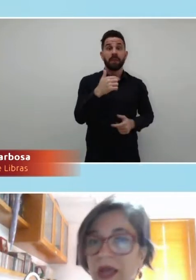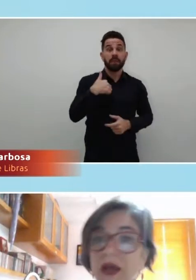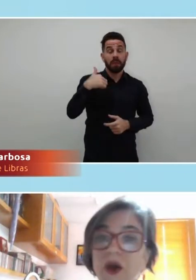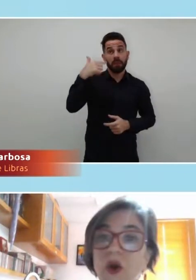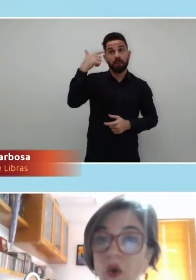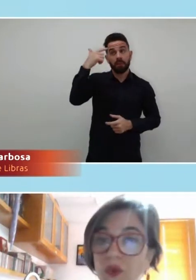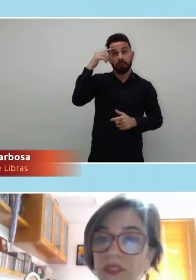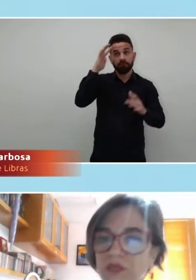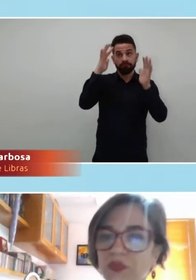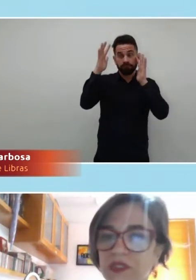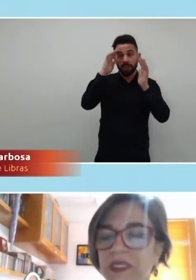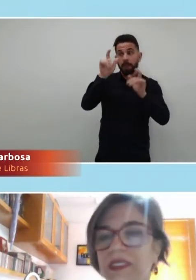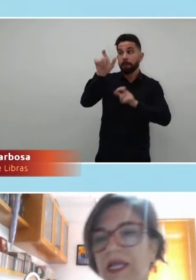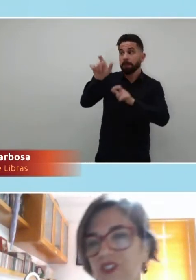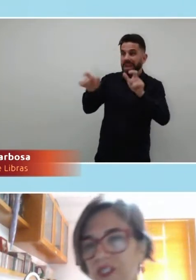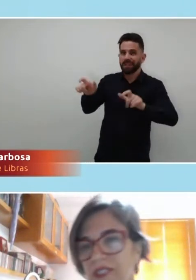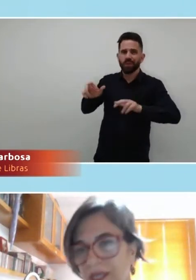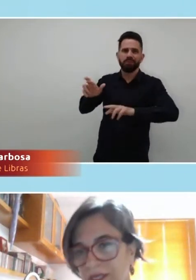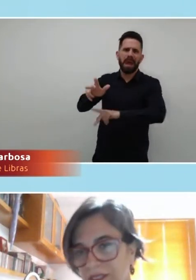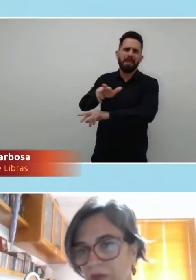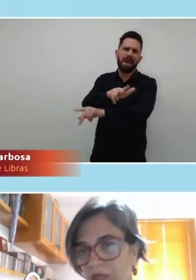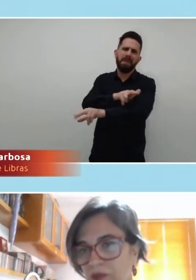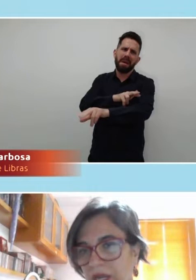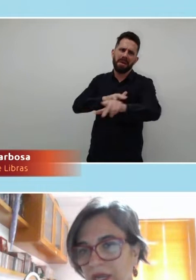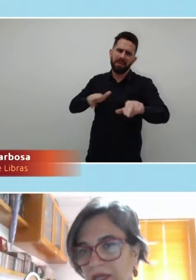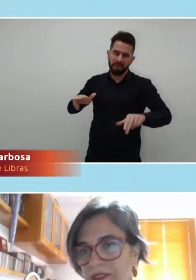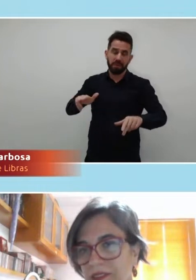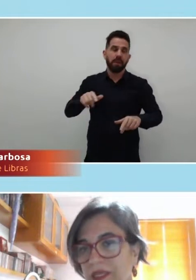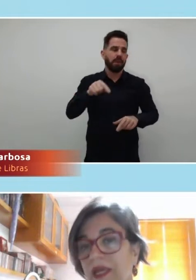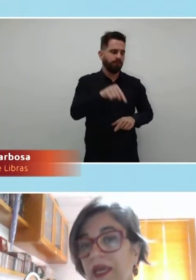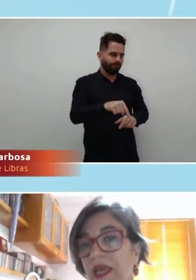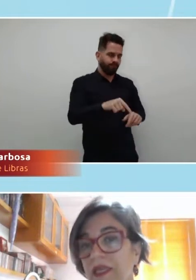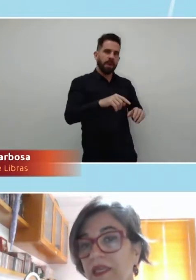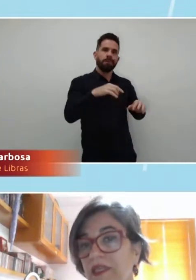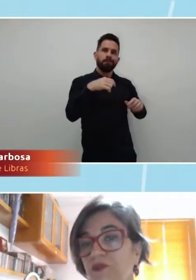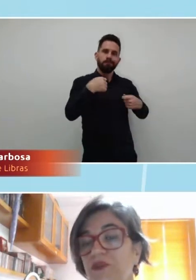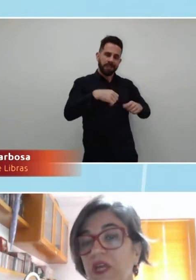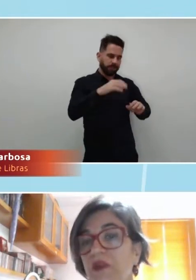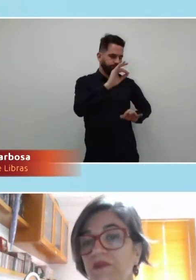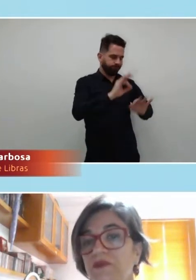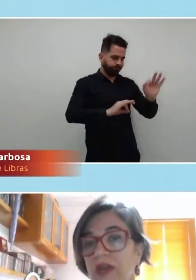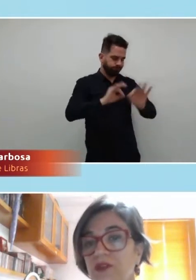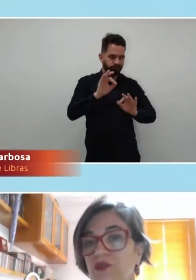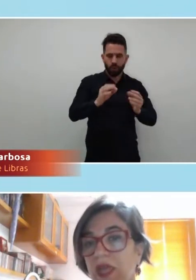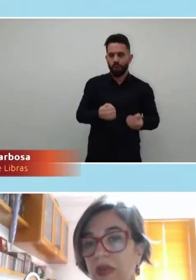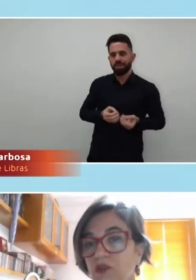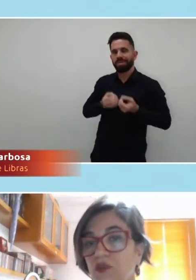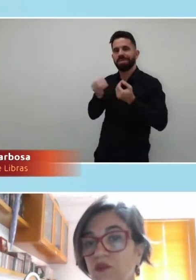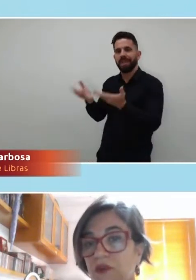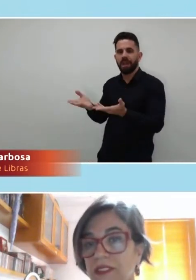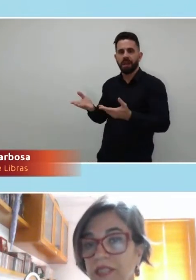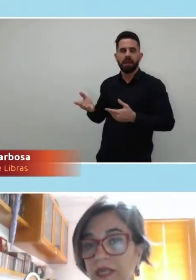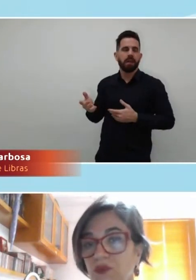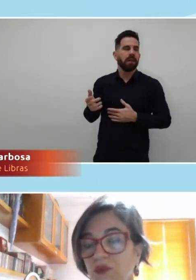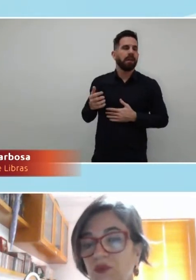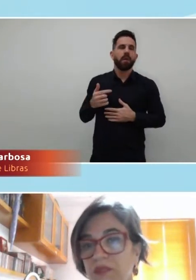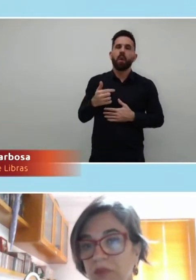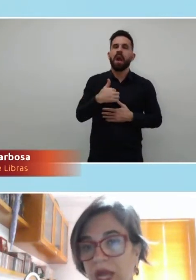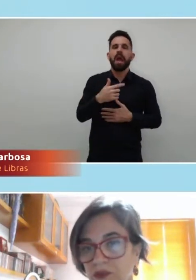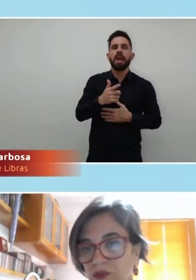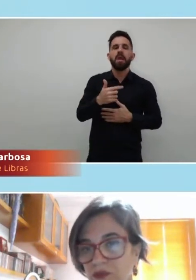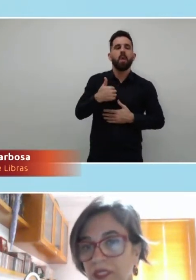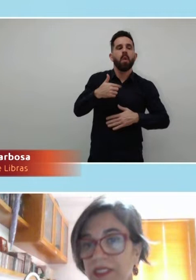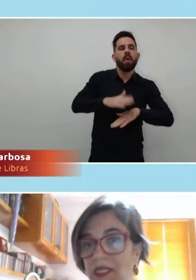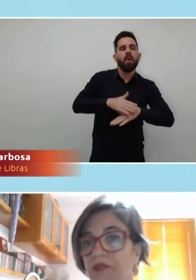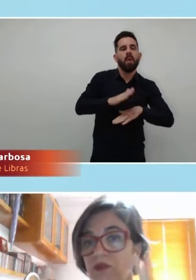imaginar outras possibilidades de desenhar esse espaço para elas. E não fica o inverso. Eu estou fazendo um